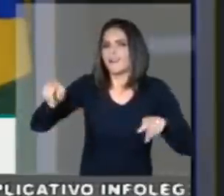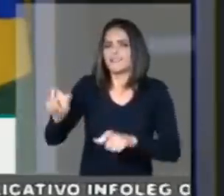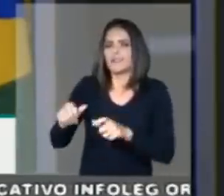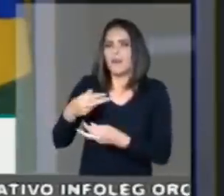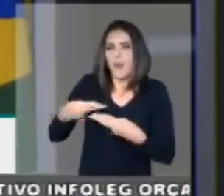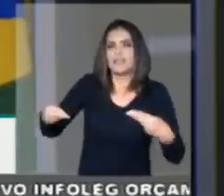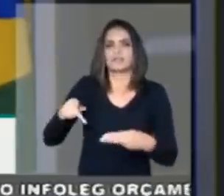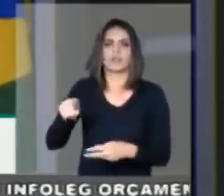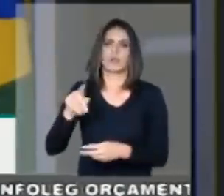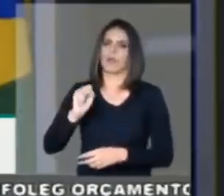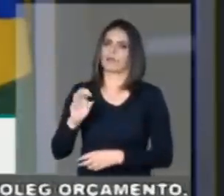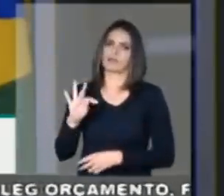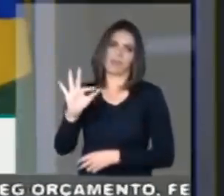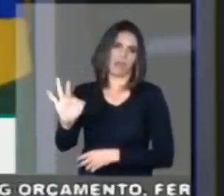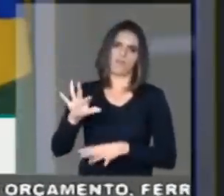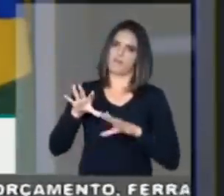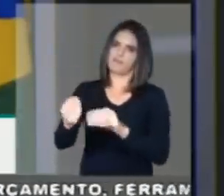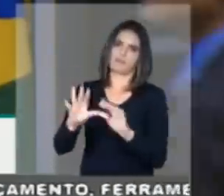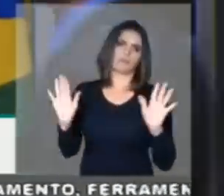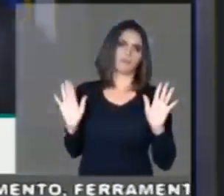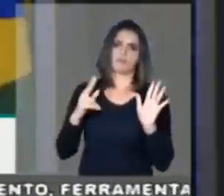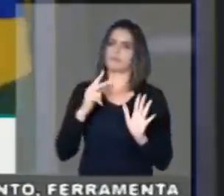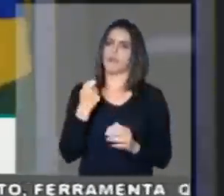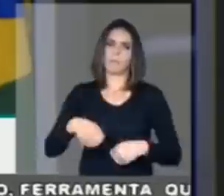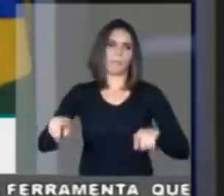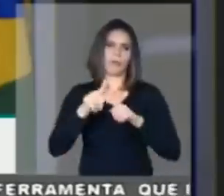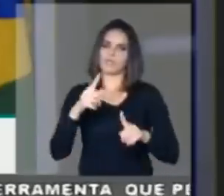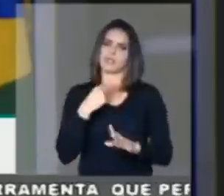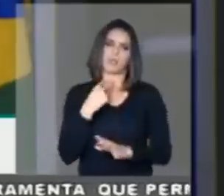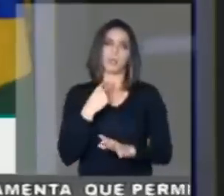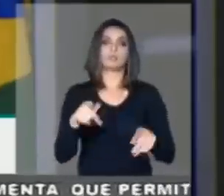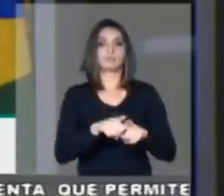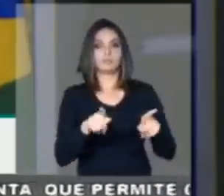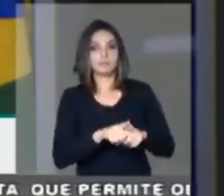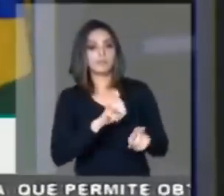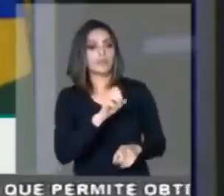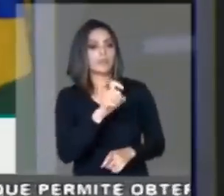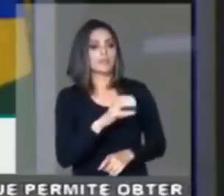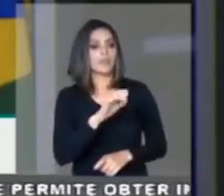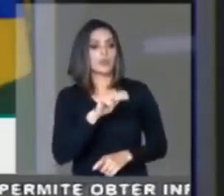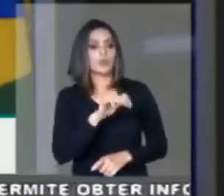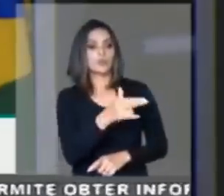este plenário lute para que seja pacificada a questão da execução de pena